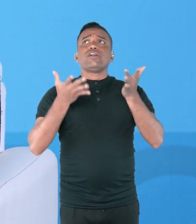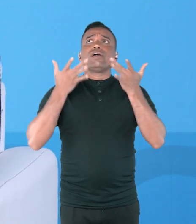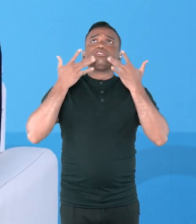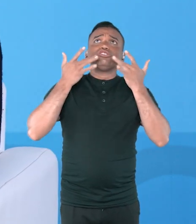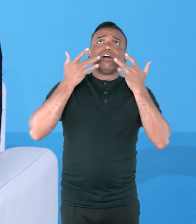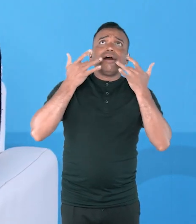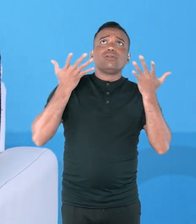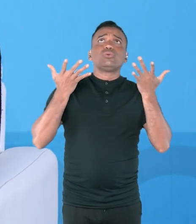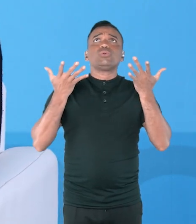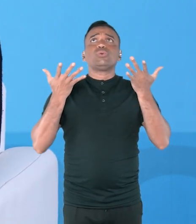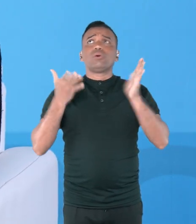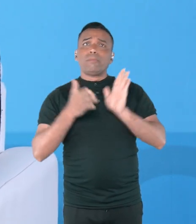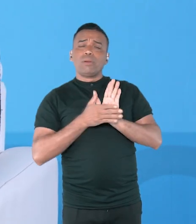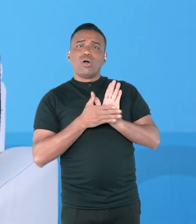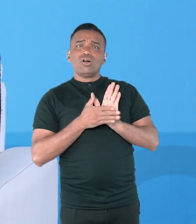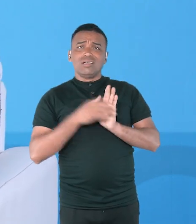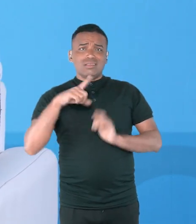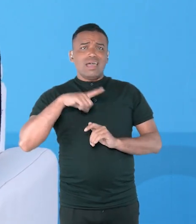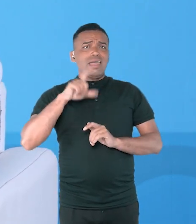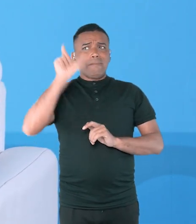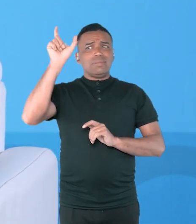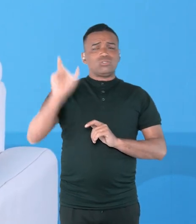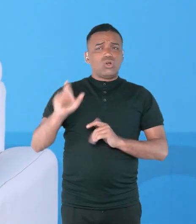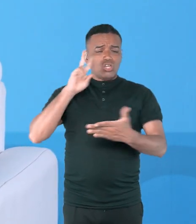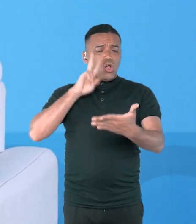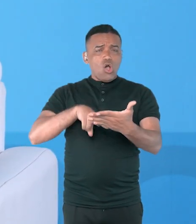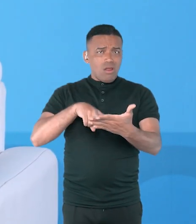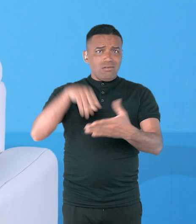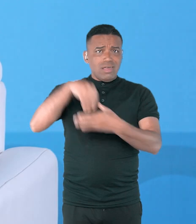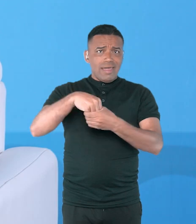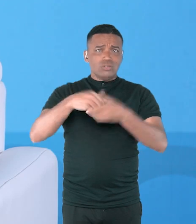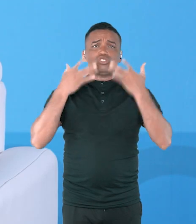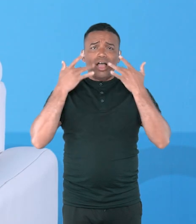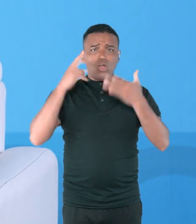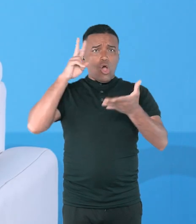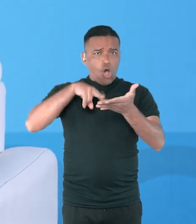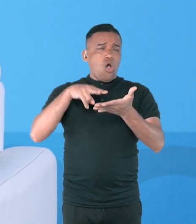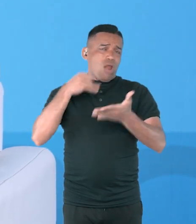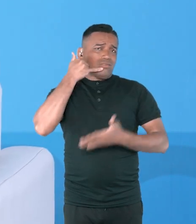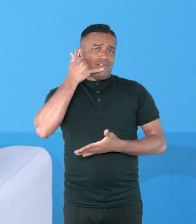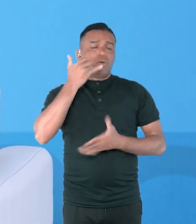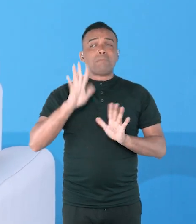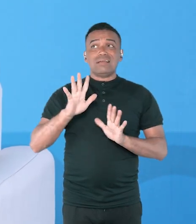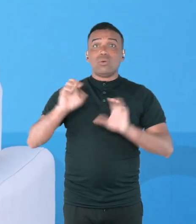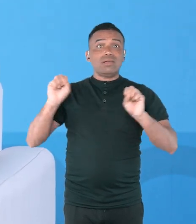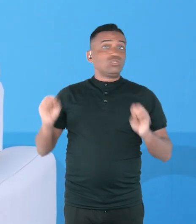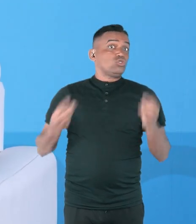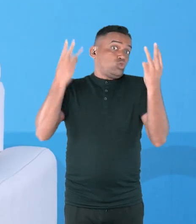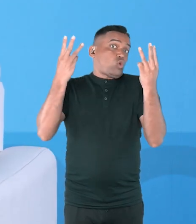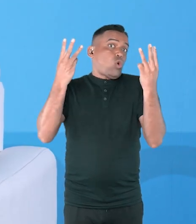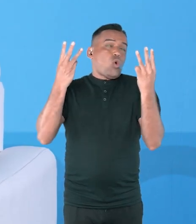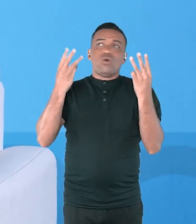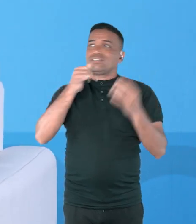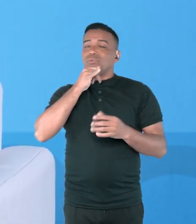O teatro propõe essa... Tem gente que olha de vez em quando no celular no teatro, mas ele é um lugar que não é que nem show,